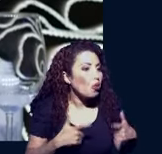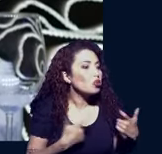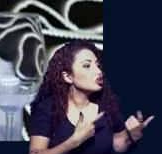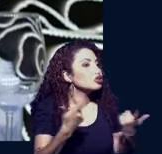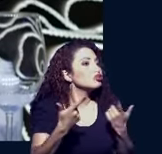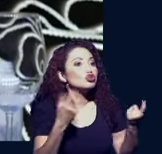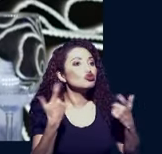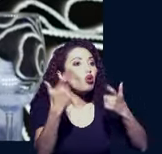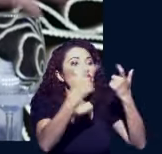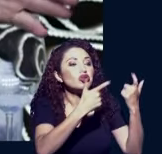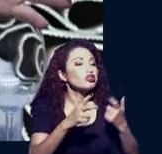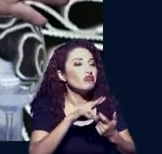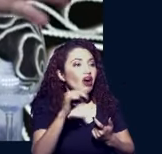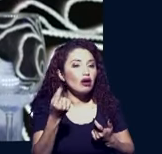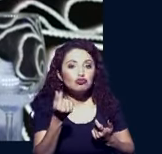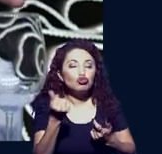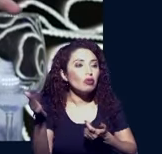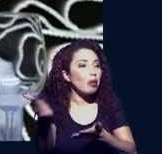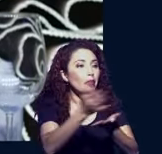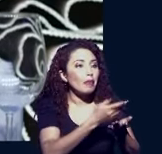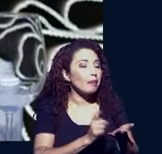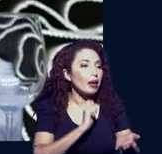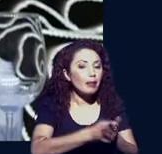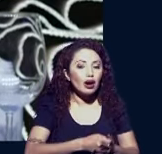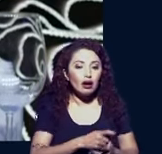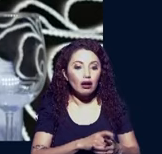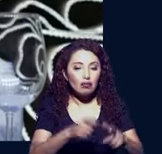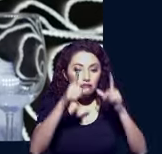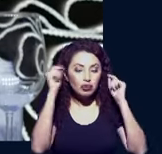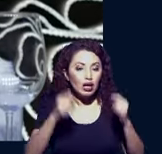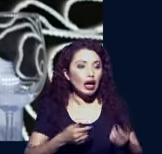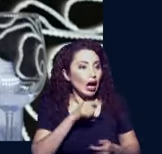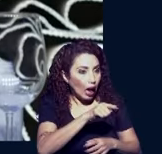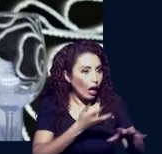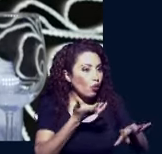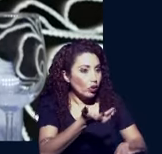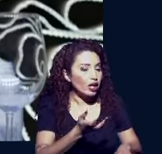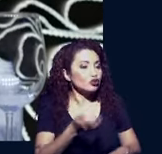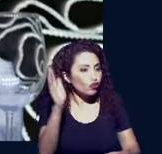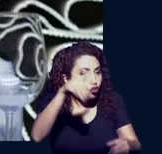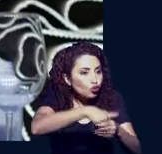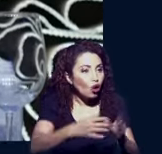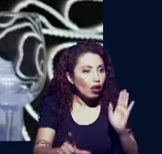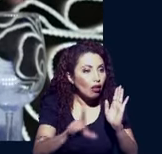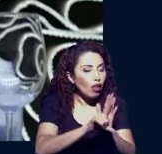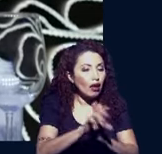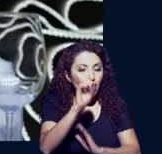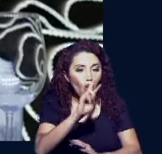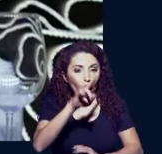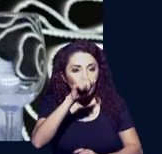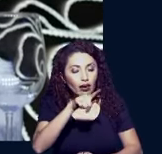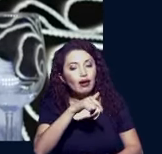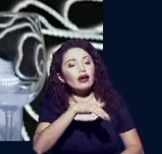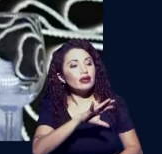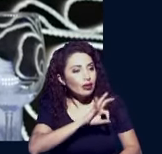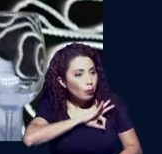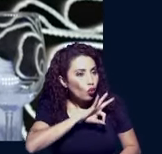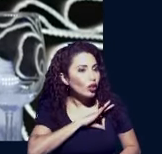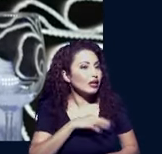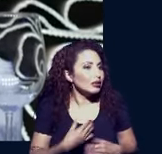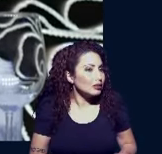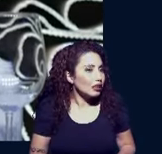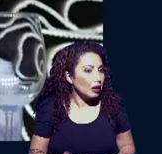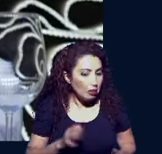enfermagem o congresso acabou de votar a Lei Orgânica da Polícia Civil nada contra mas também vai incidir despesa